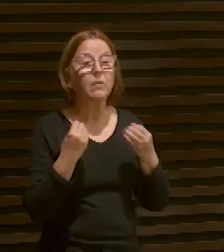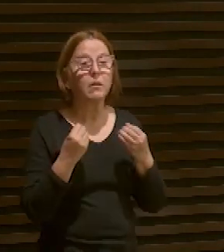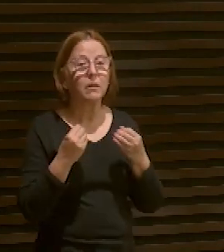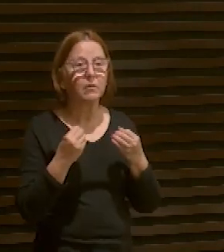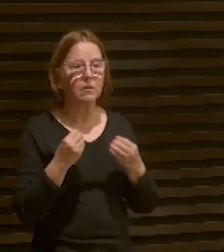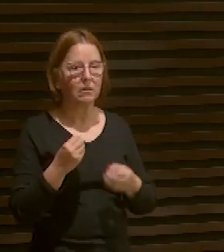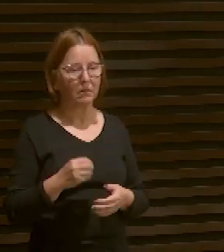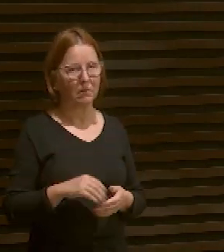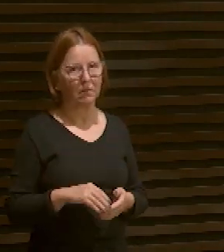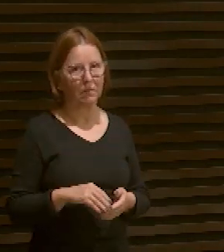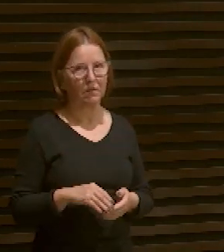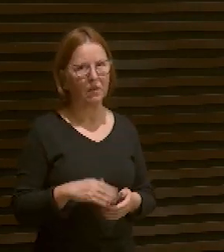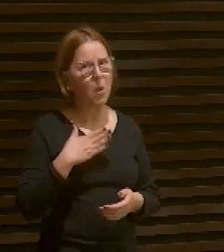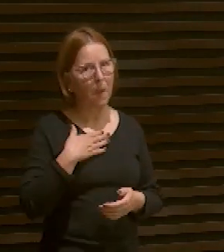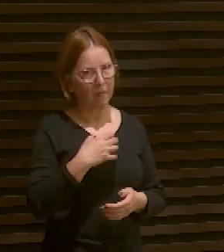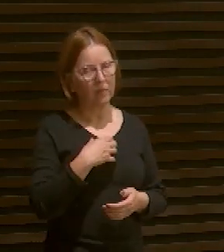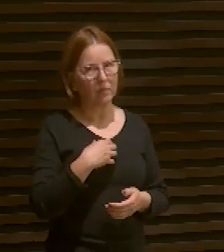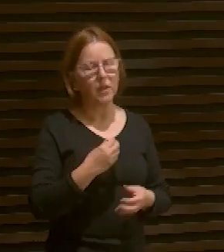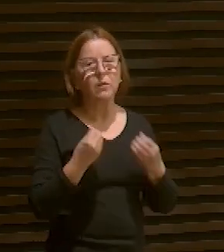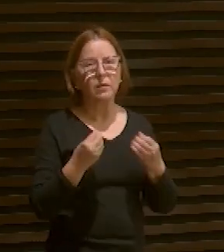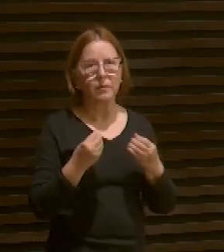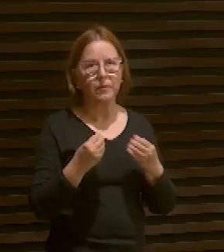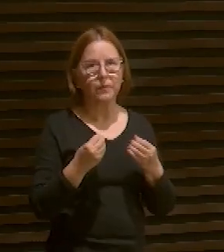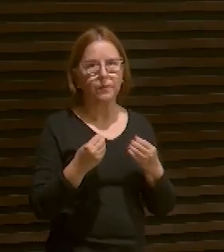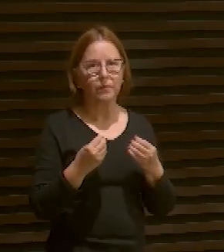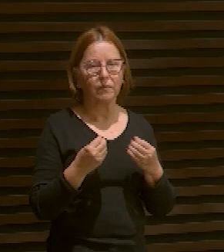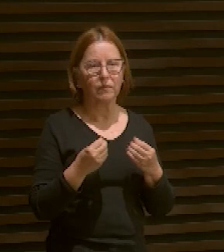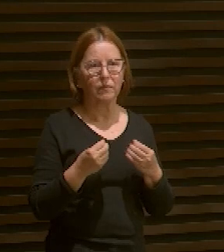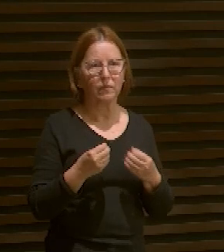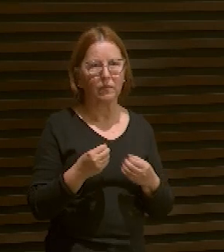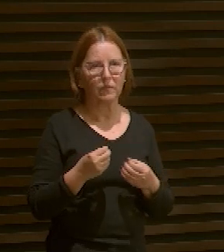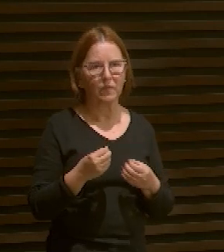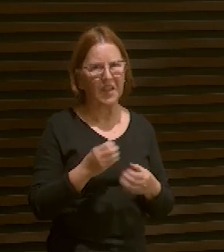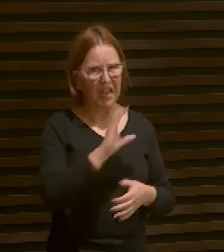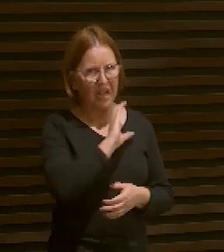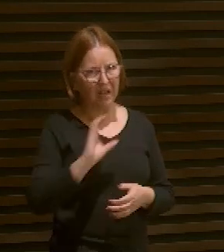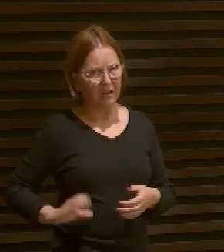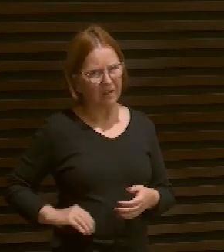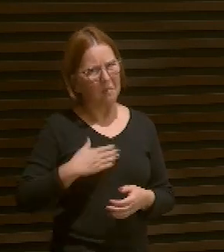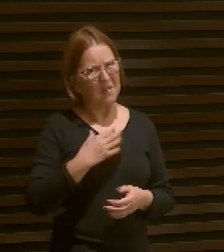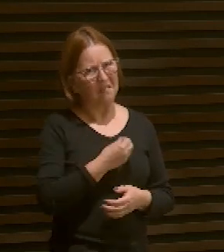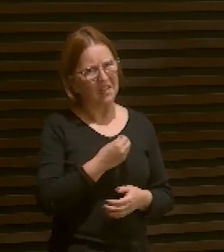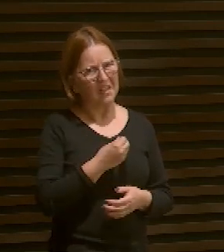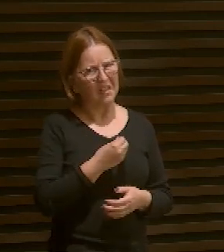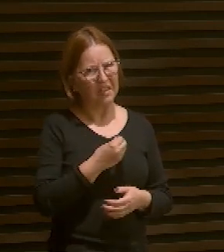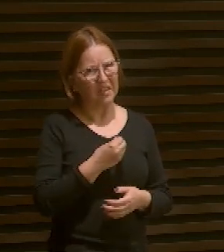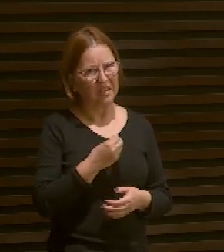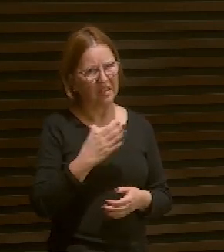está o meu comportamento sendo Cristo a minha vida dentro da minha